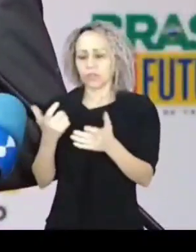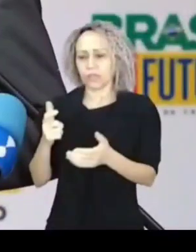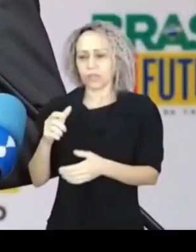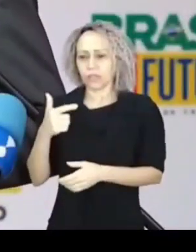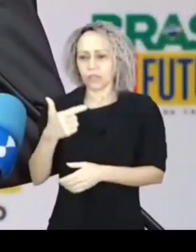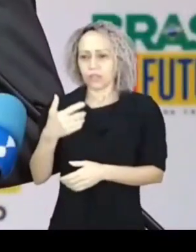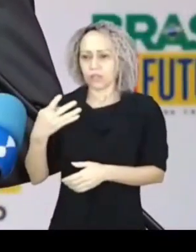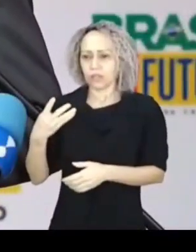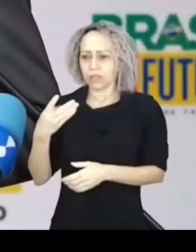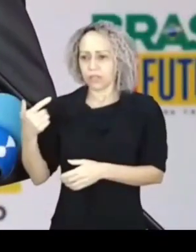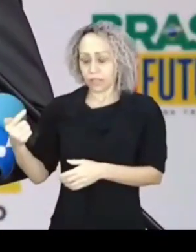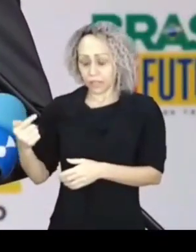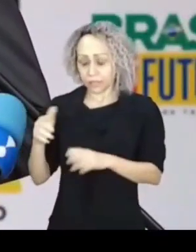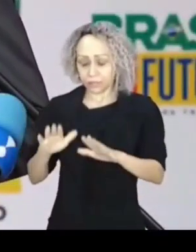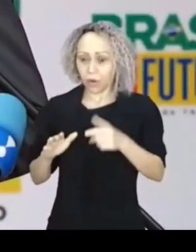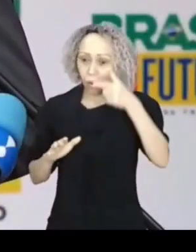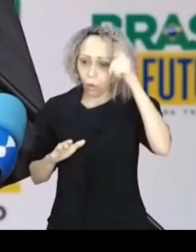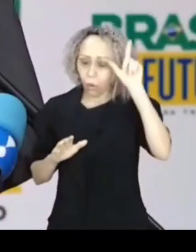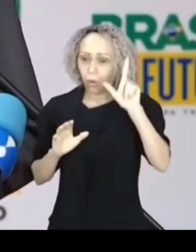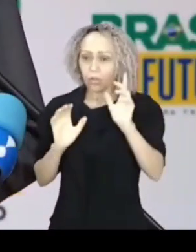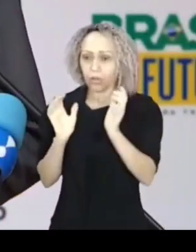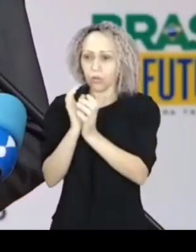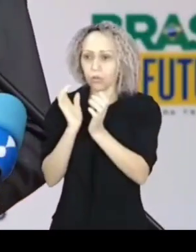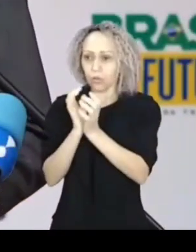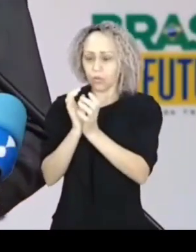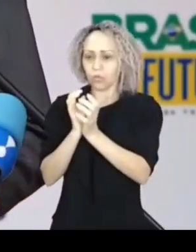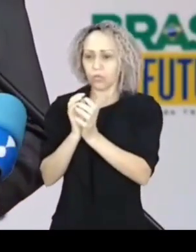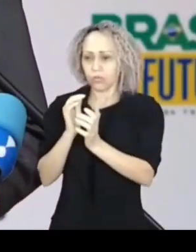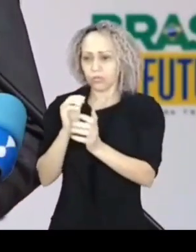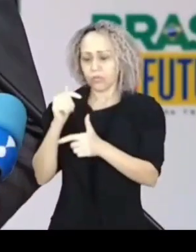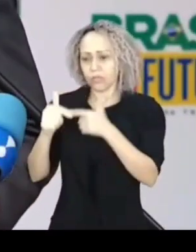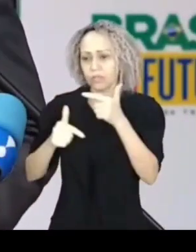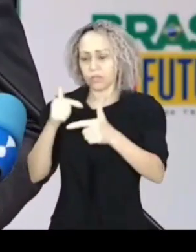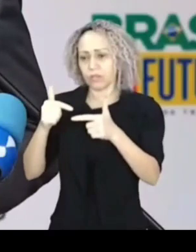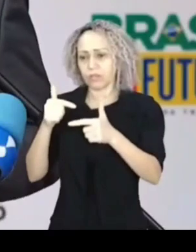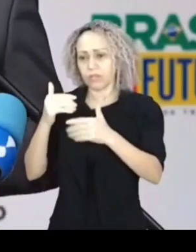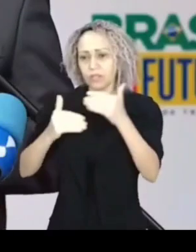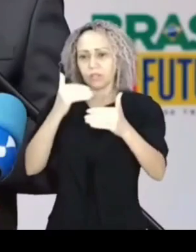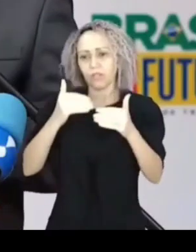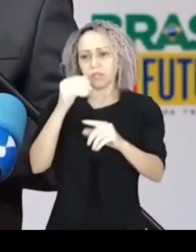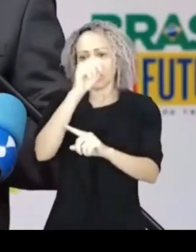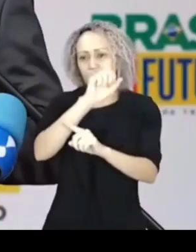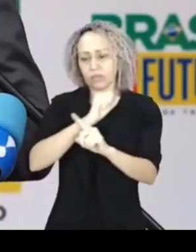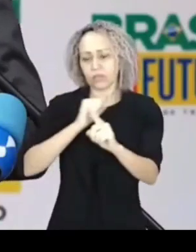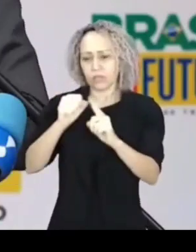Seguridade Social deixou claro que após fazer